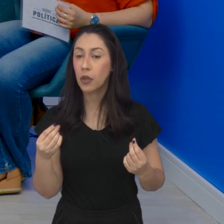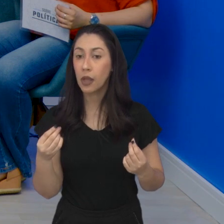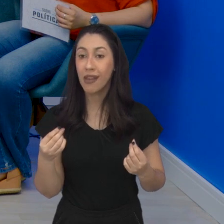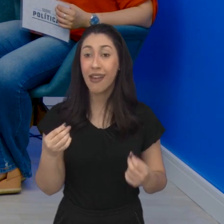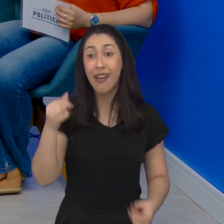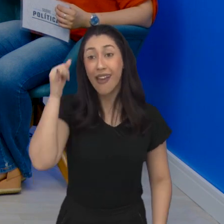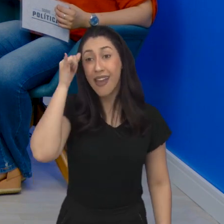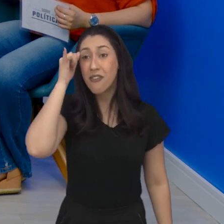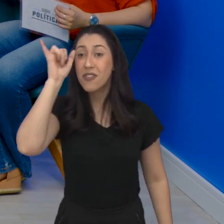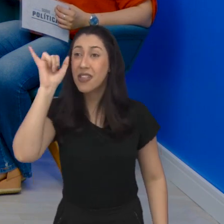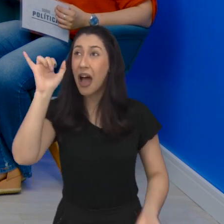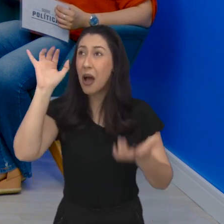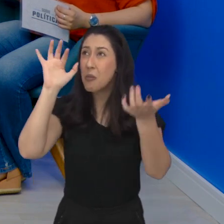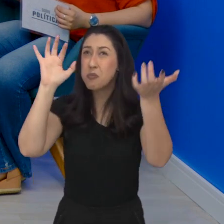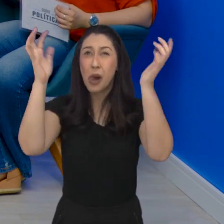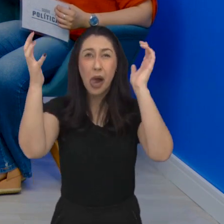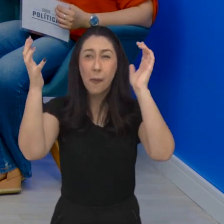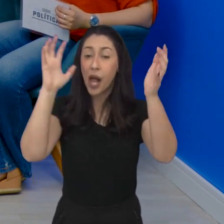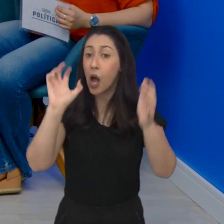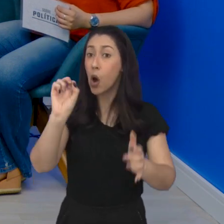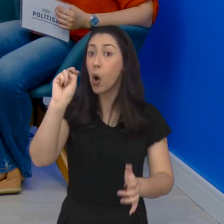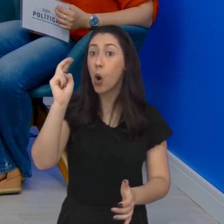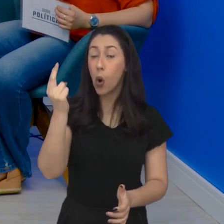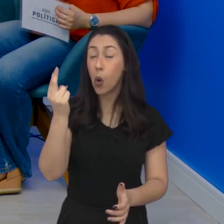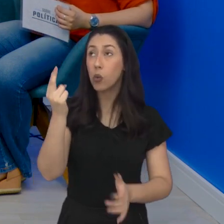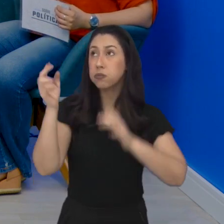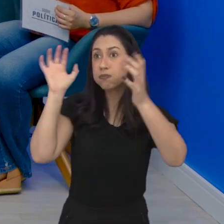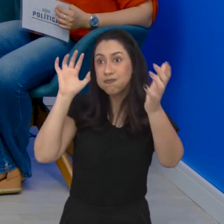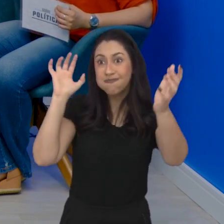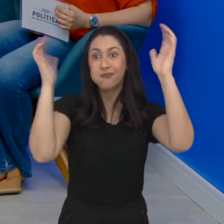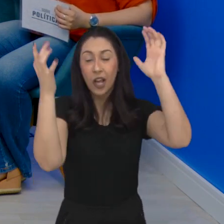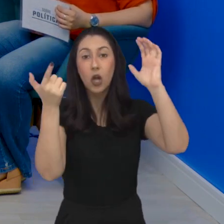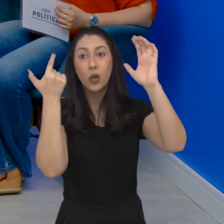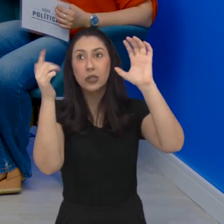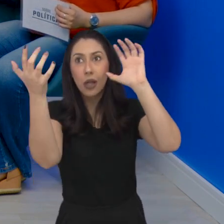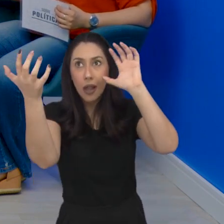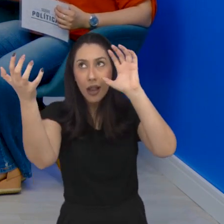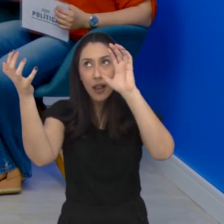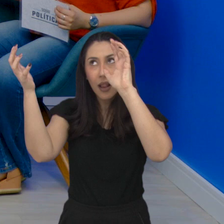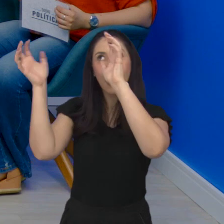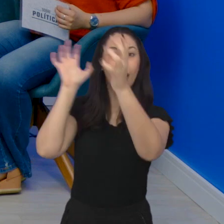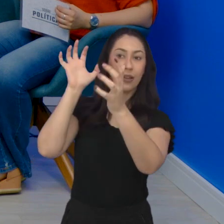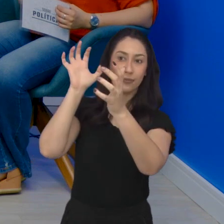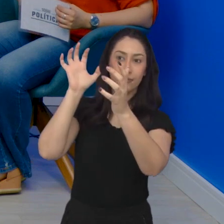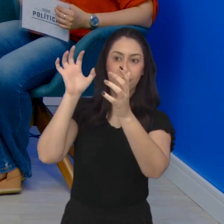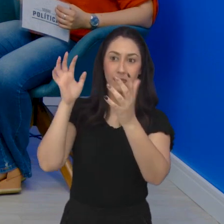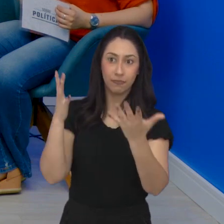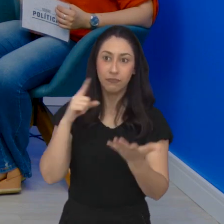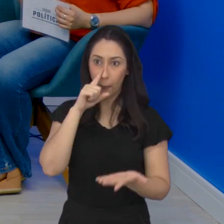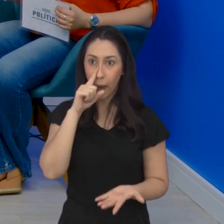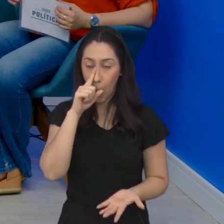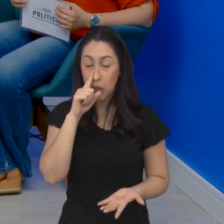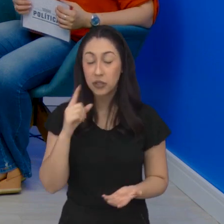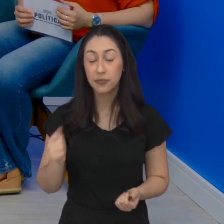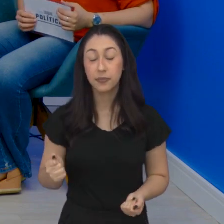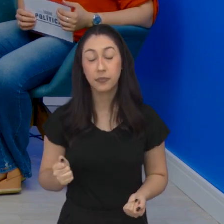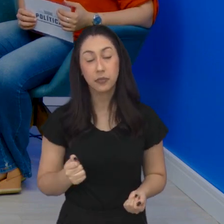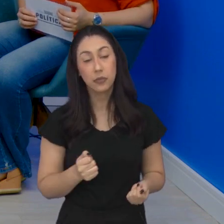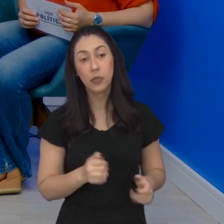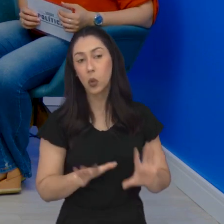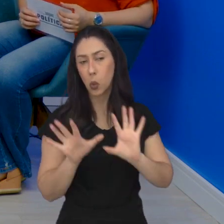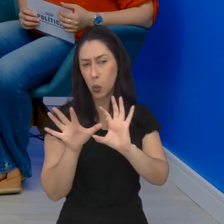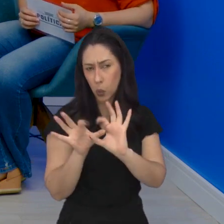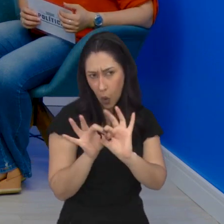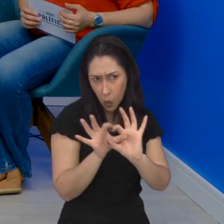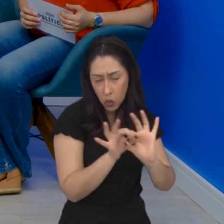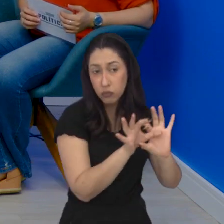de prevenir alguma mudança climática ou, de repente, reverter alguma situação que já está acontecendo e que é perigosa? Dentro